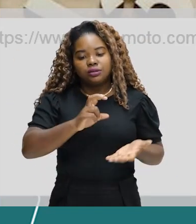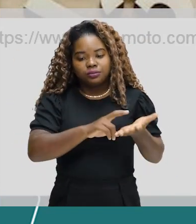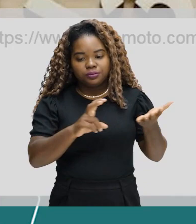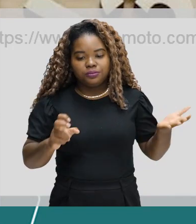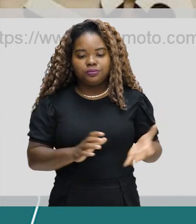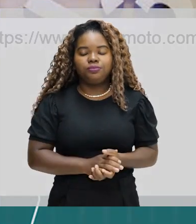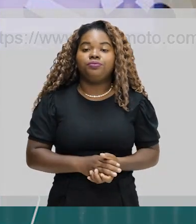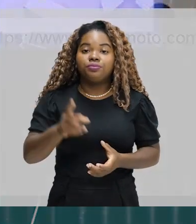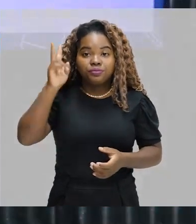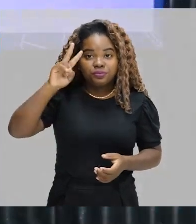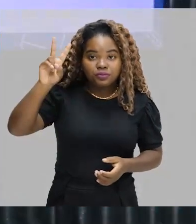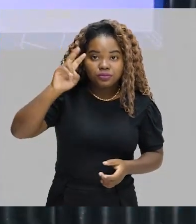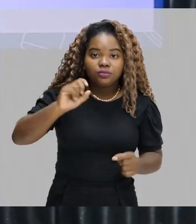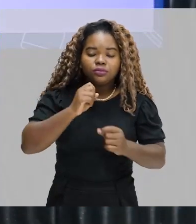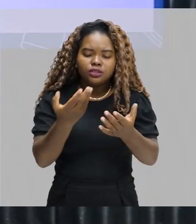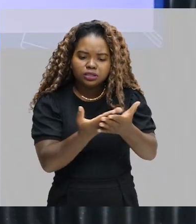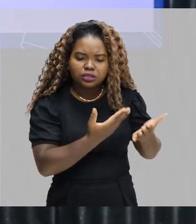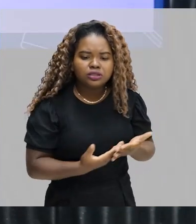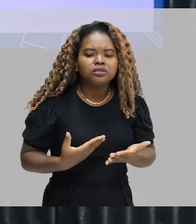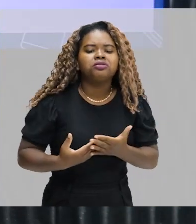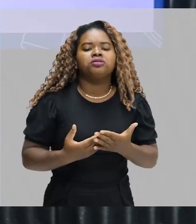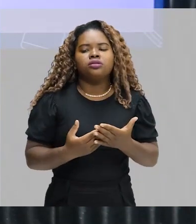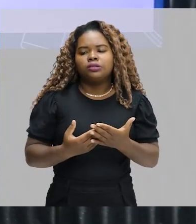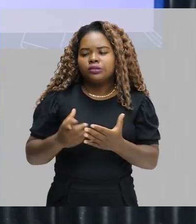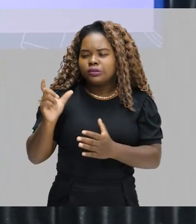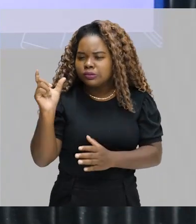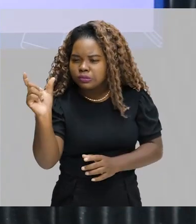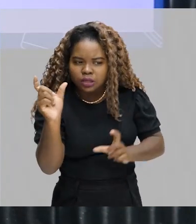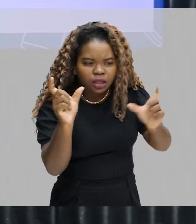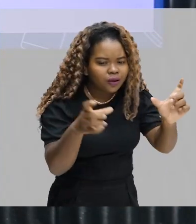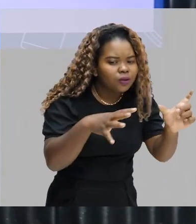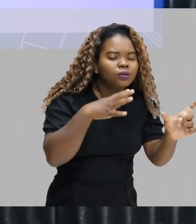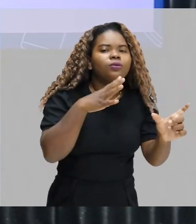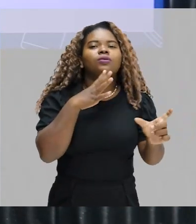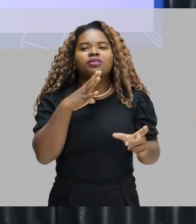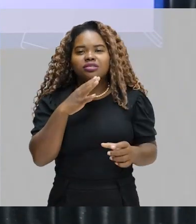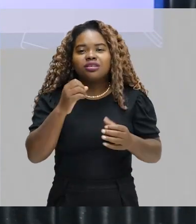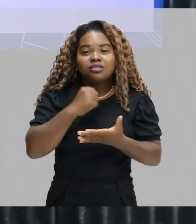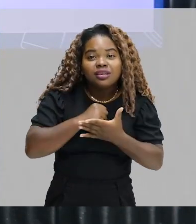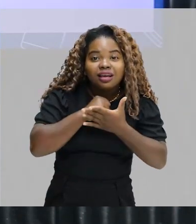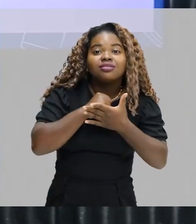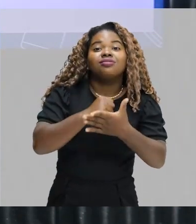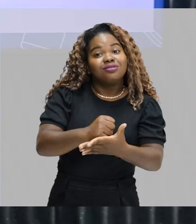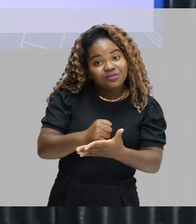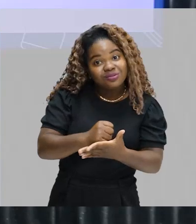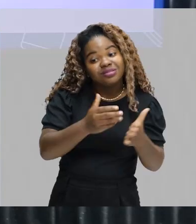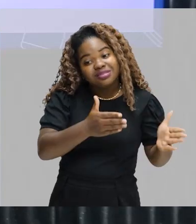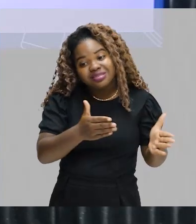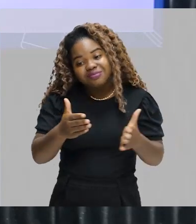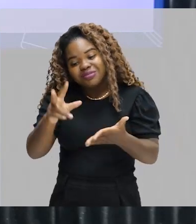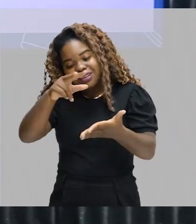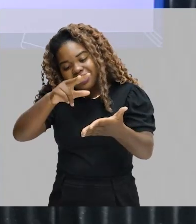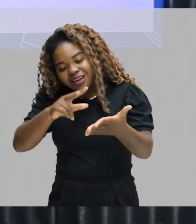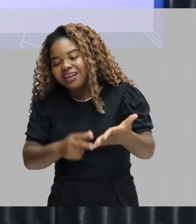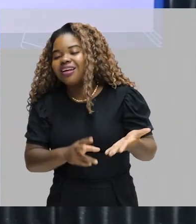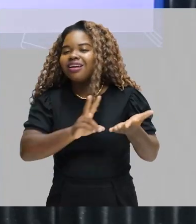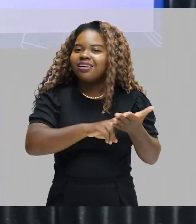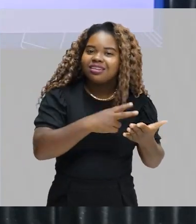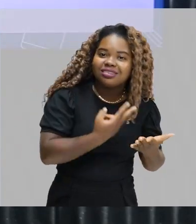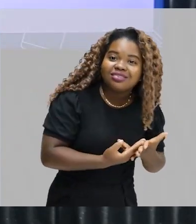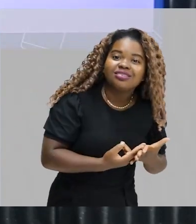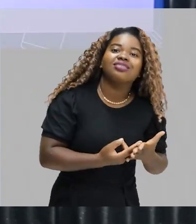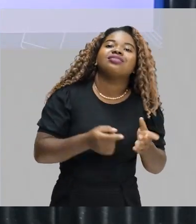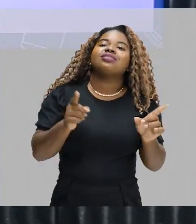você adquirir conhecimento das palavras, te ajuda nos processos de interpretação, de leitura,